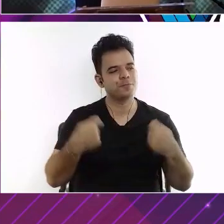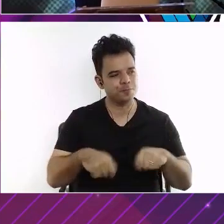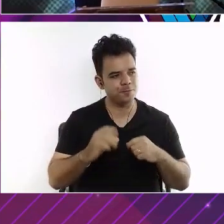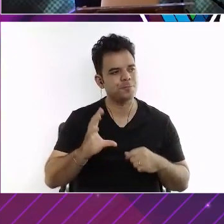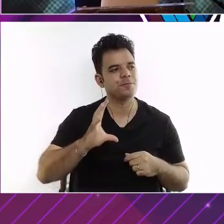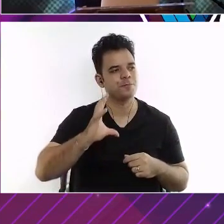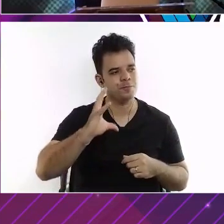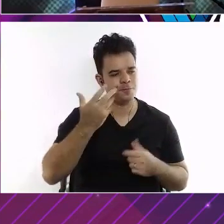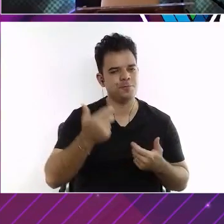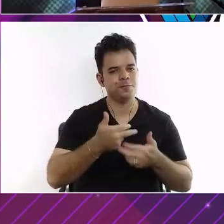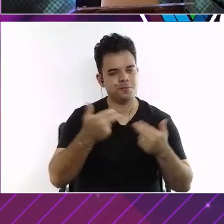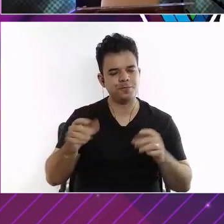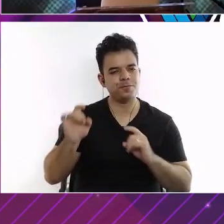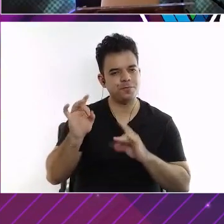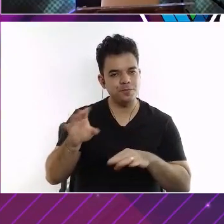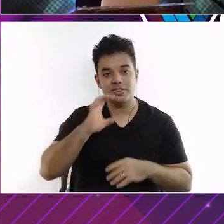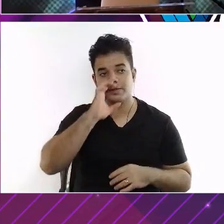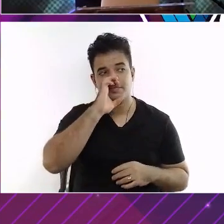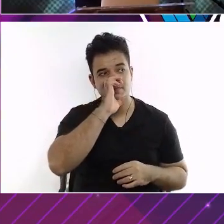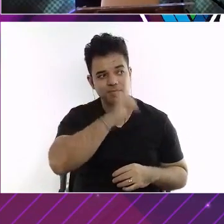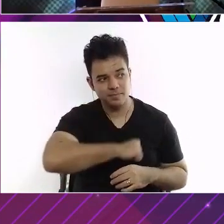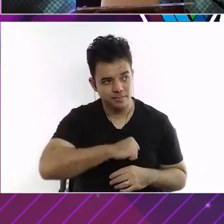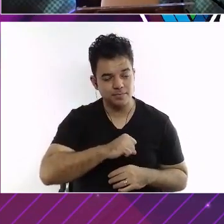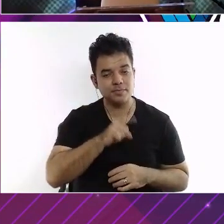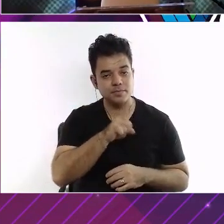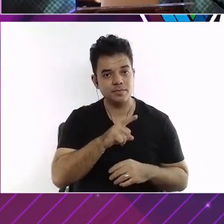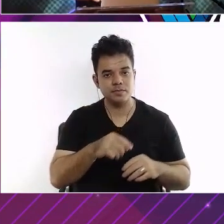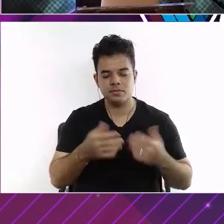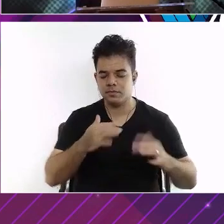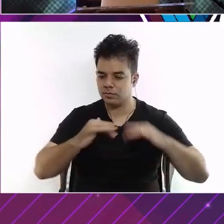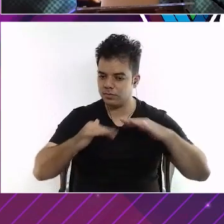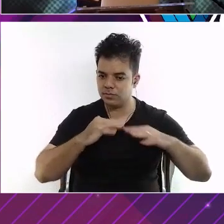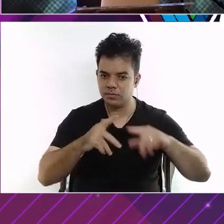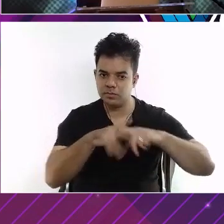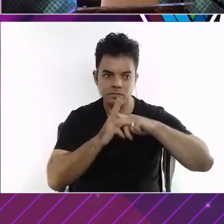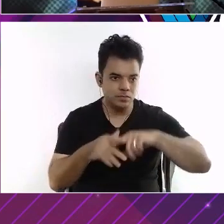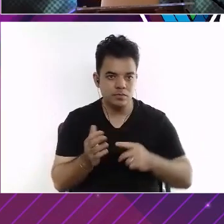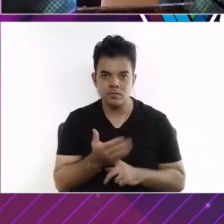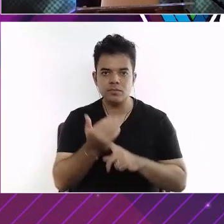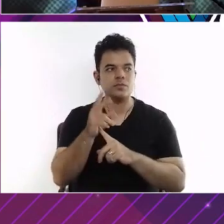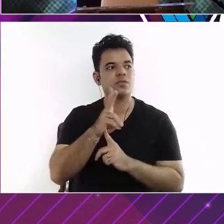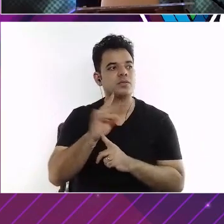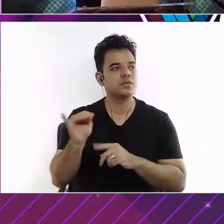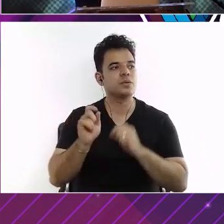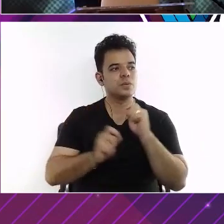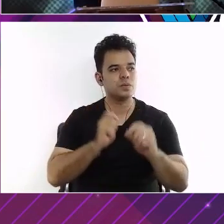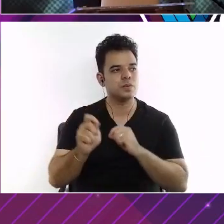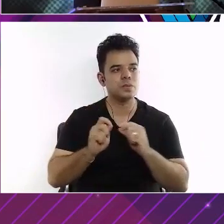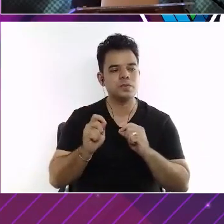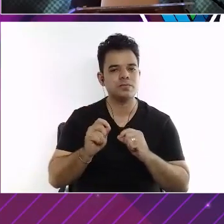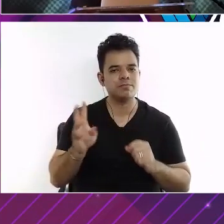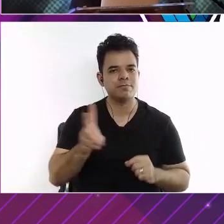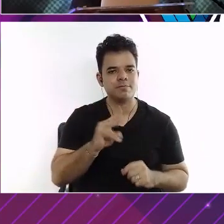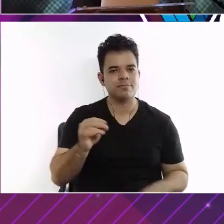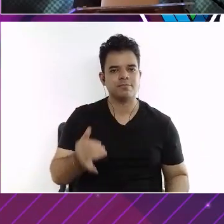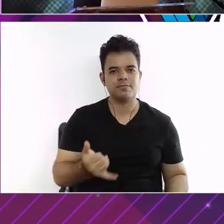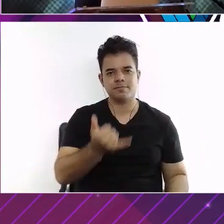técnica. Entrega rápida, sem atualização e manutenção regular de tecnologia, vai levar, em última análise, a